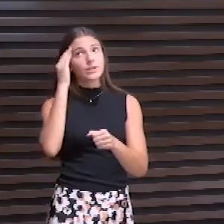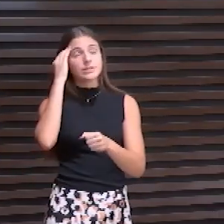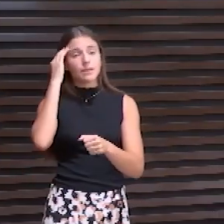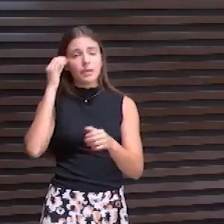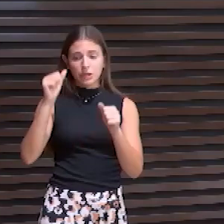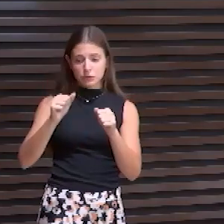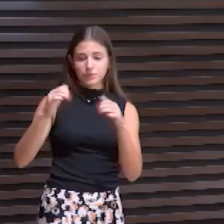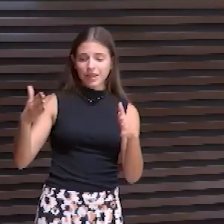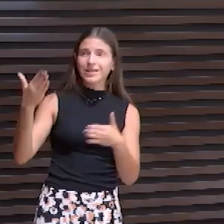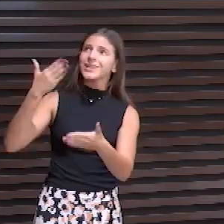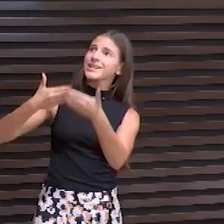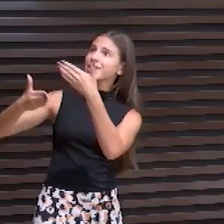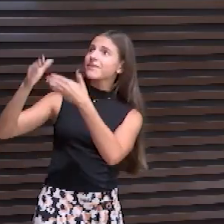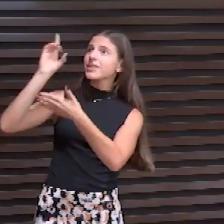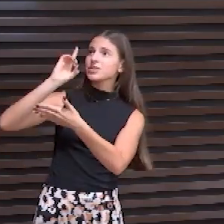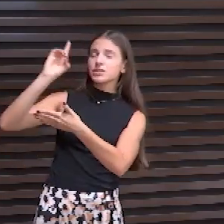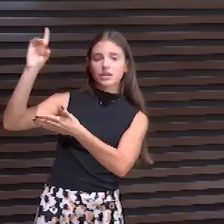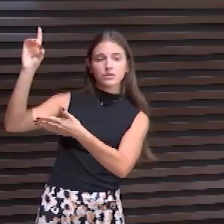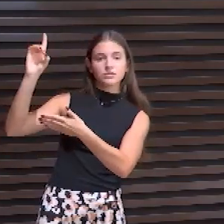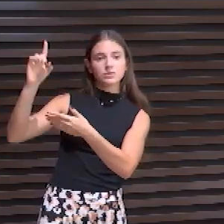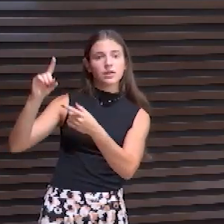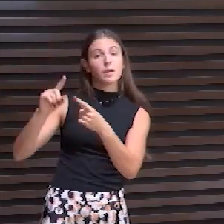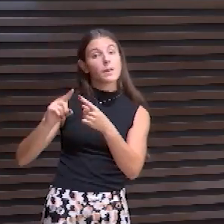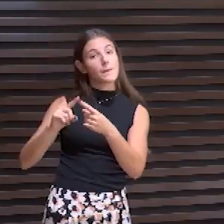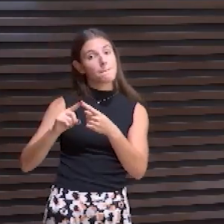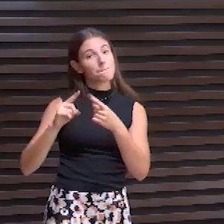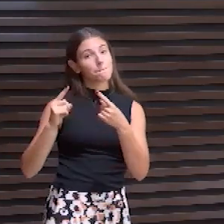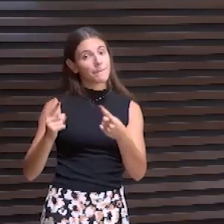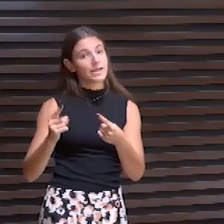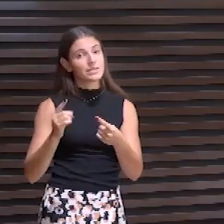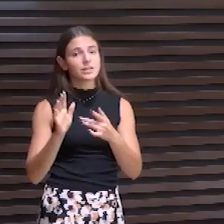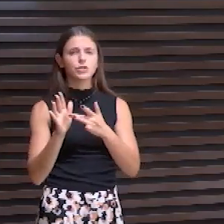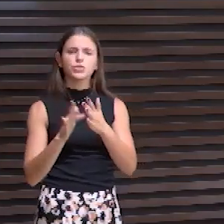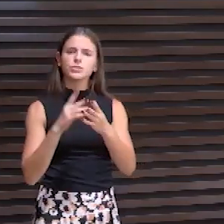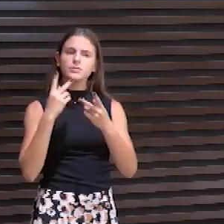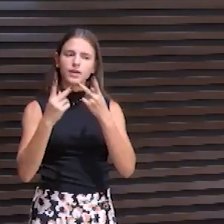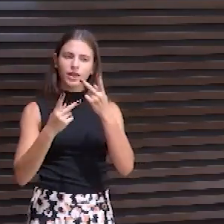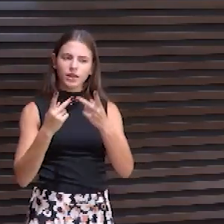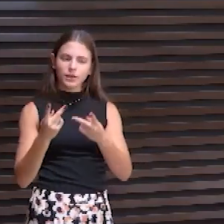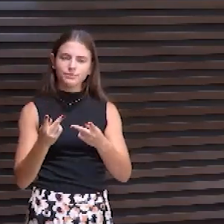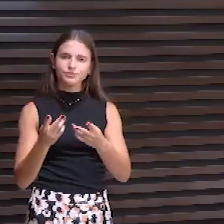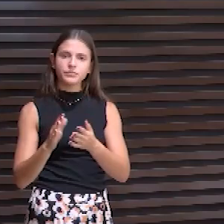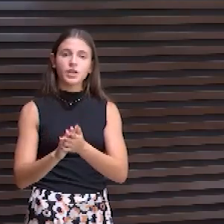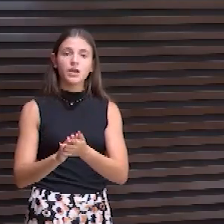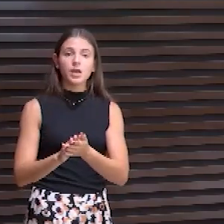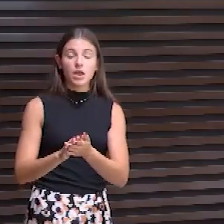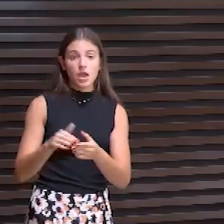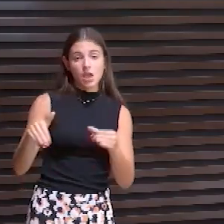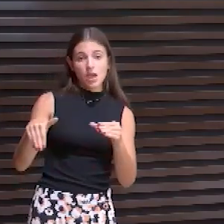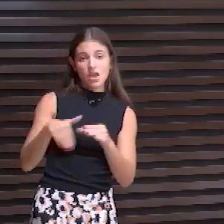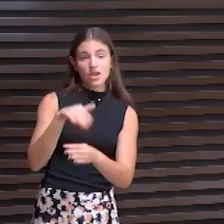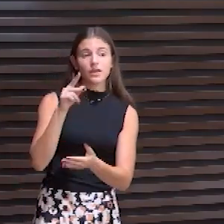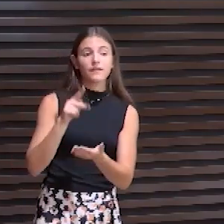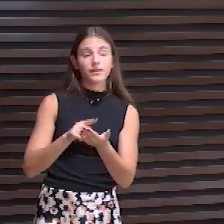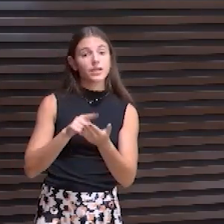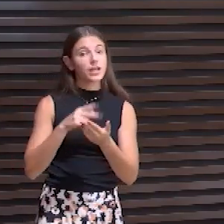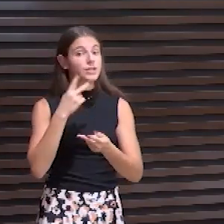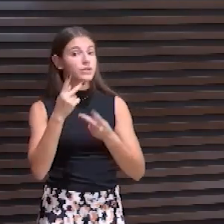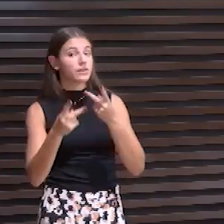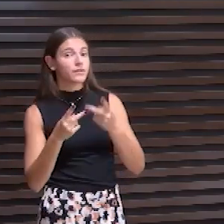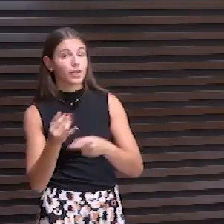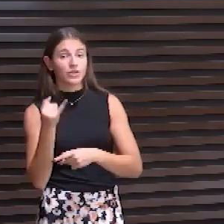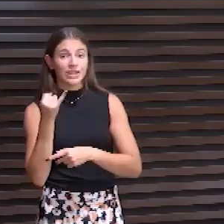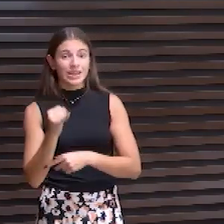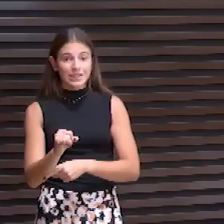Deus, mas Jesus responde: a isso respondeu Jesus: em verdade te digo, que se alguém não nascer de